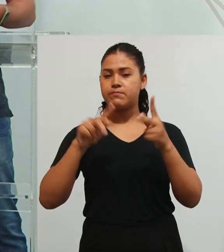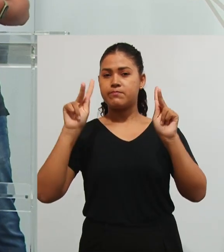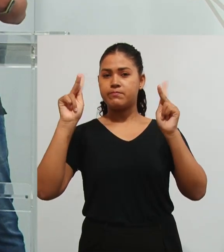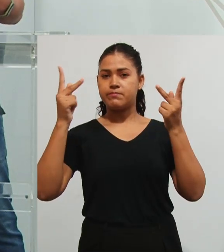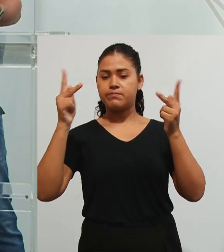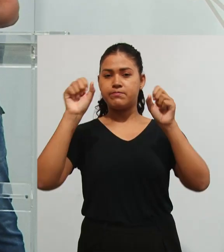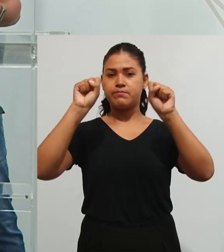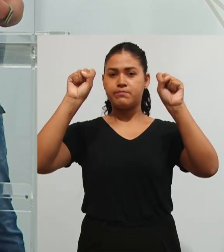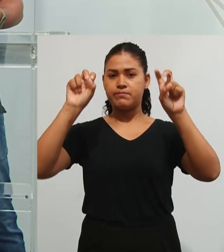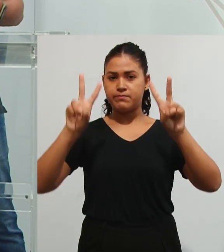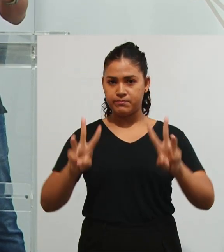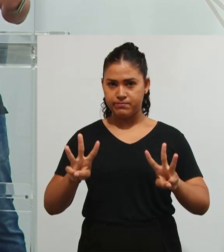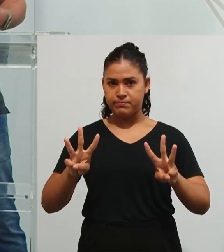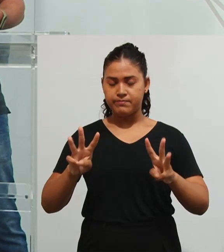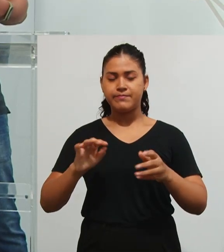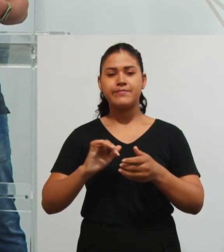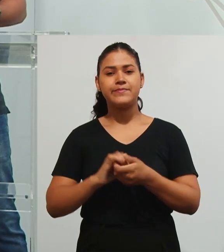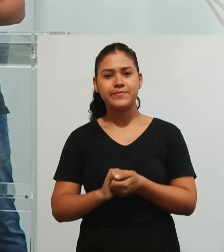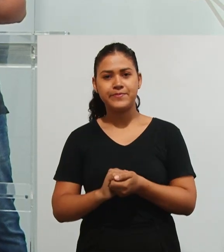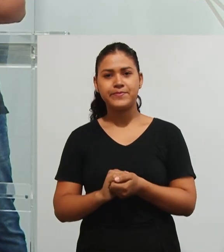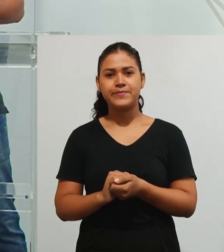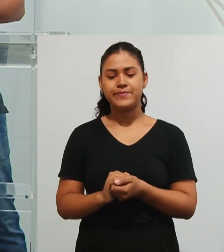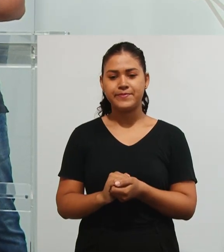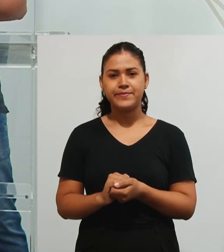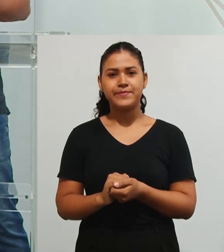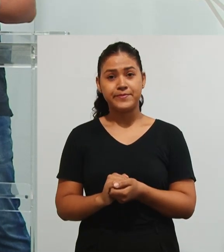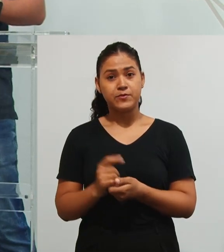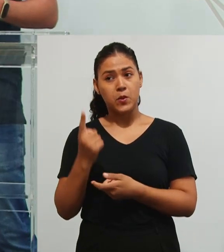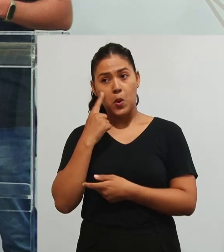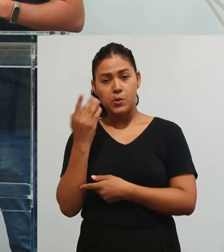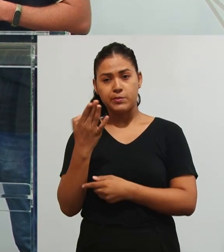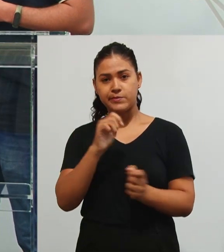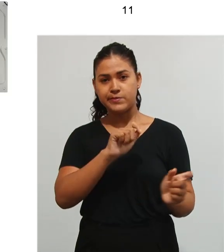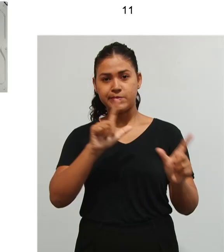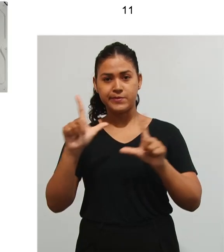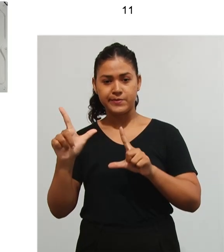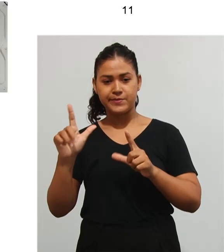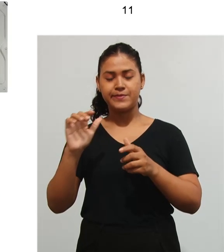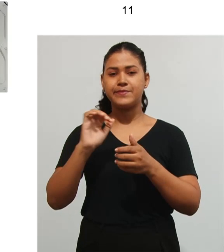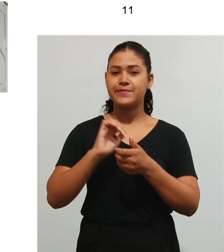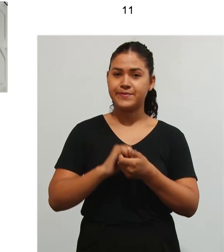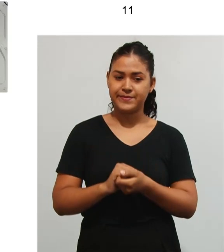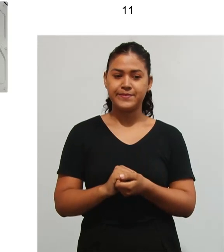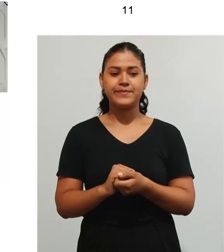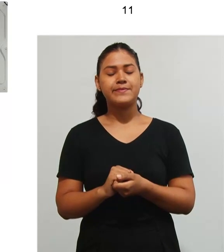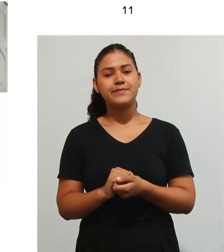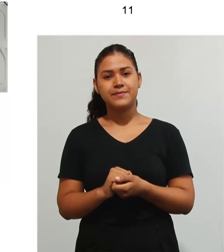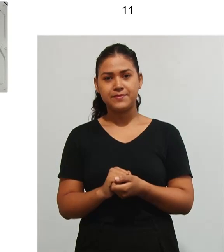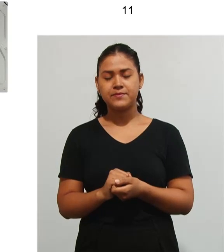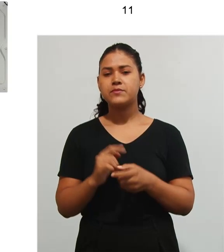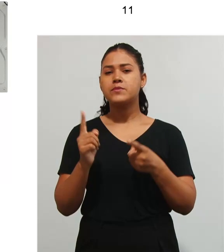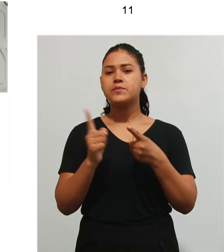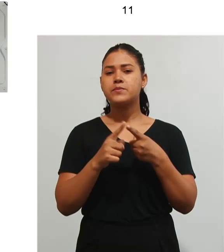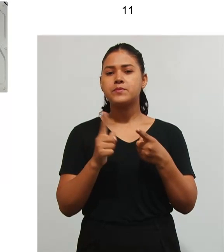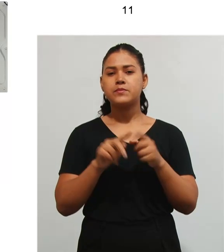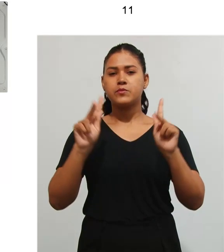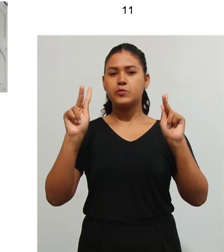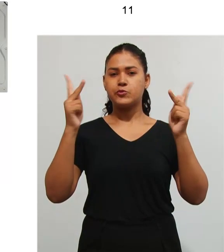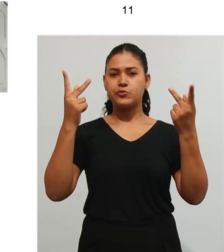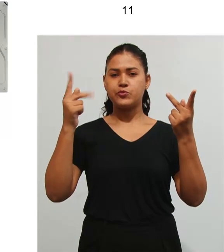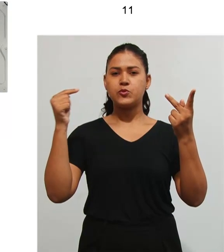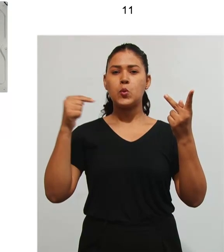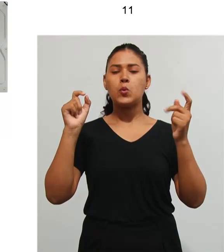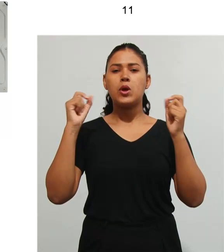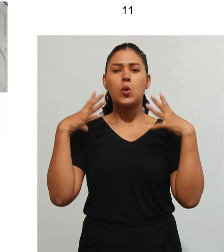mais simplificada, ok? Então vamos retomar o slide para a gente observar essas ilustrações. Então nós temos o hardware, que são os